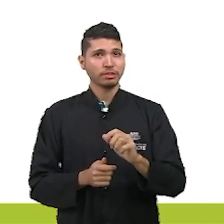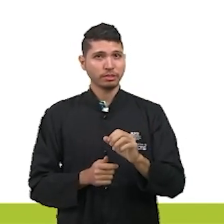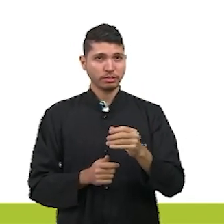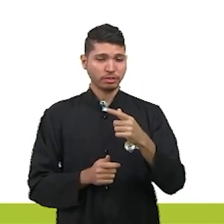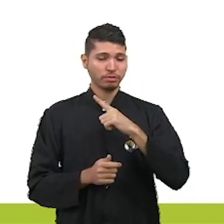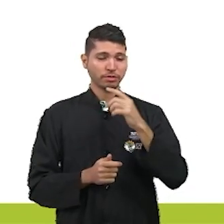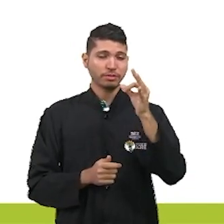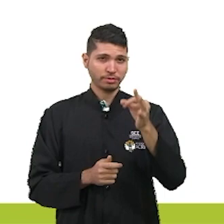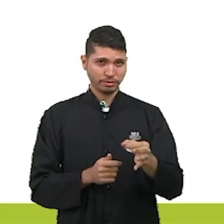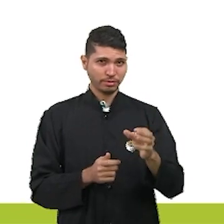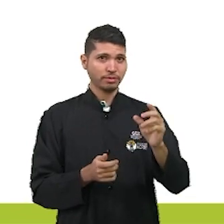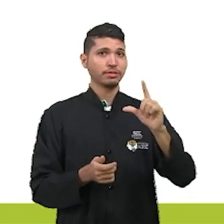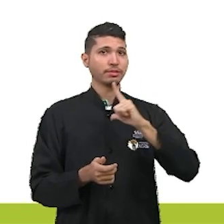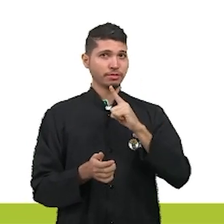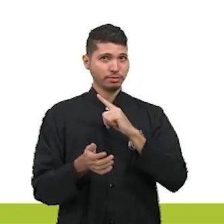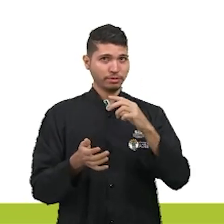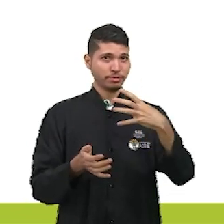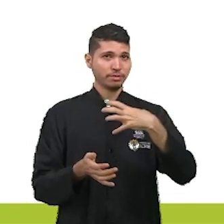M,